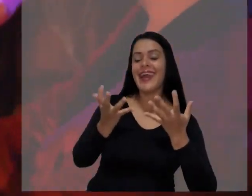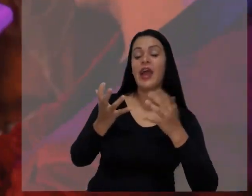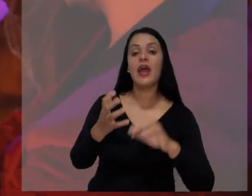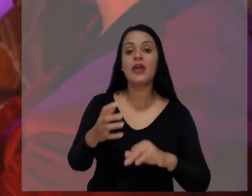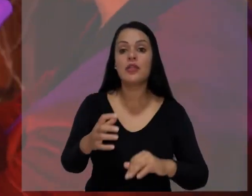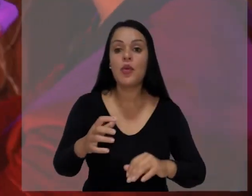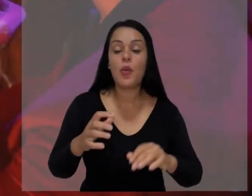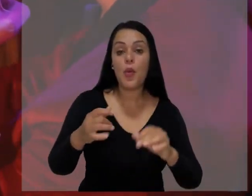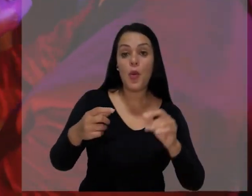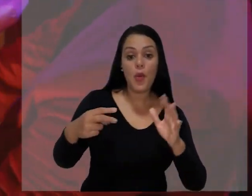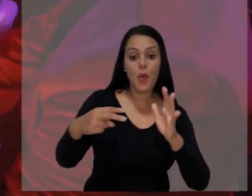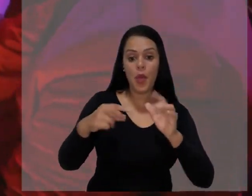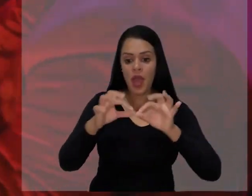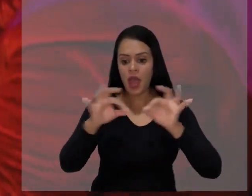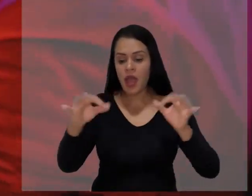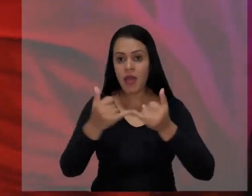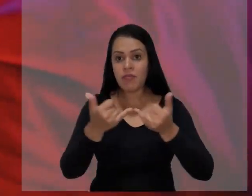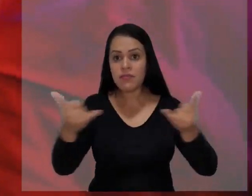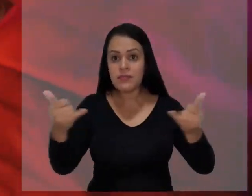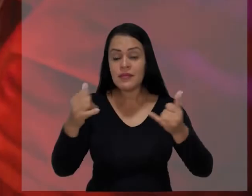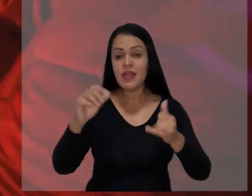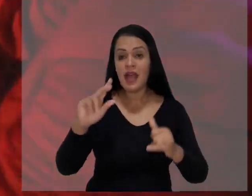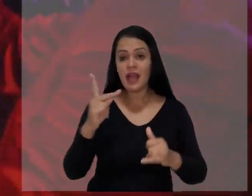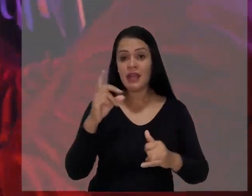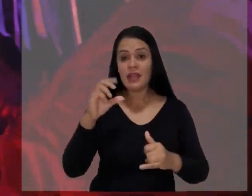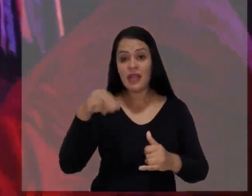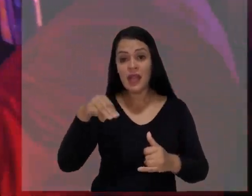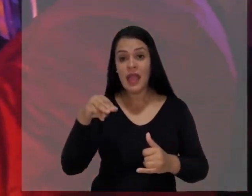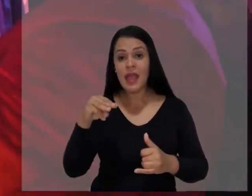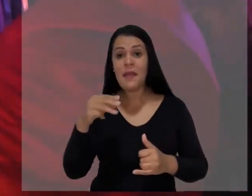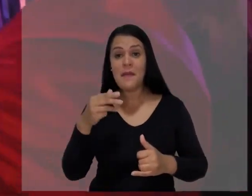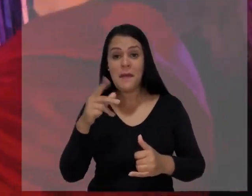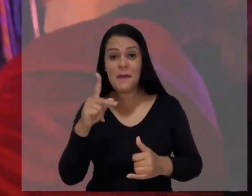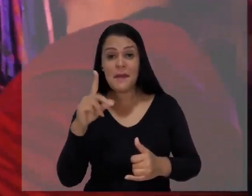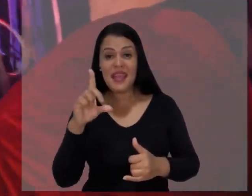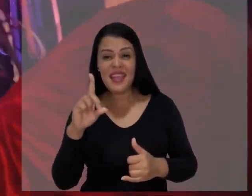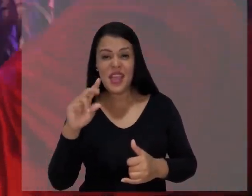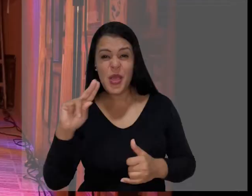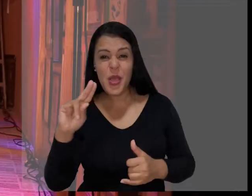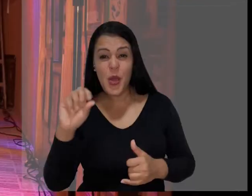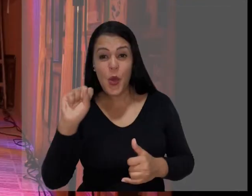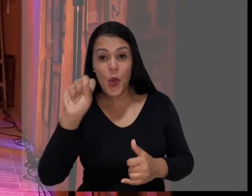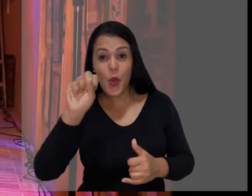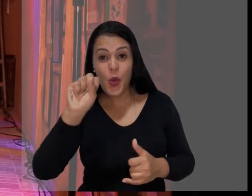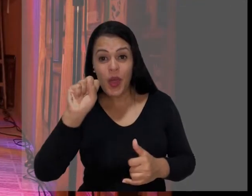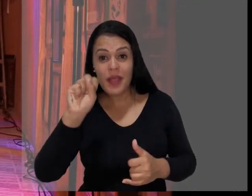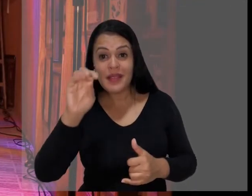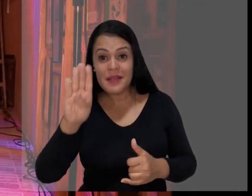Cabo VGA, Ultra HD, HDMI, P2, P10, USB.